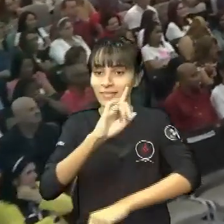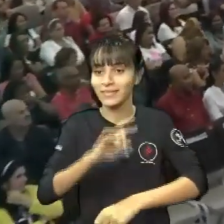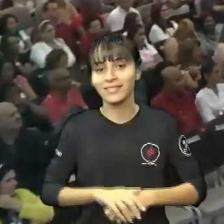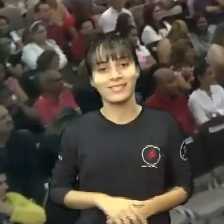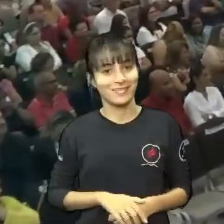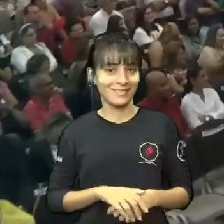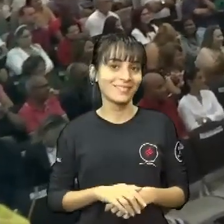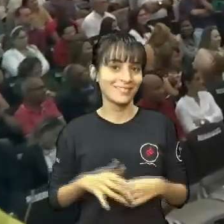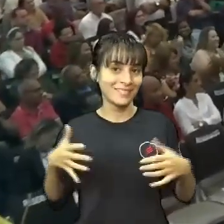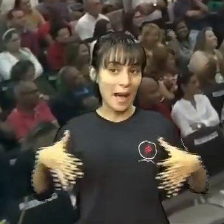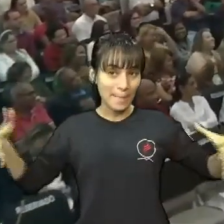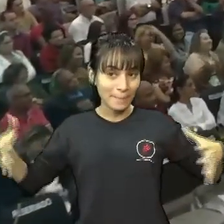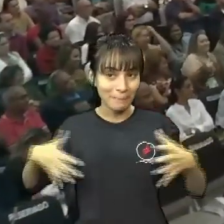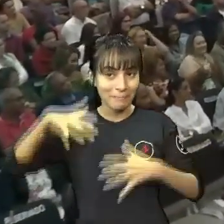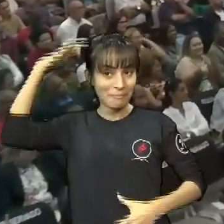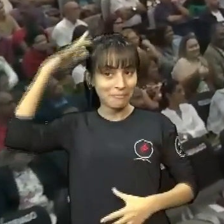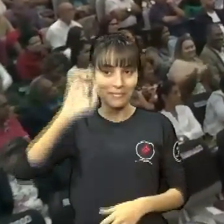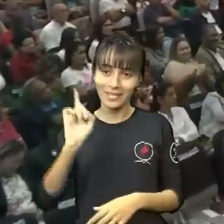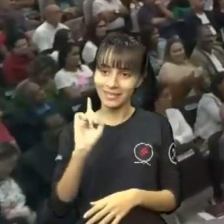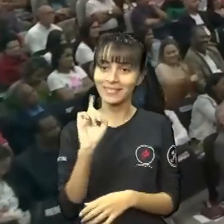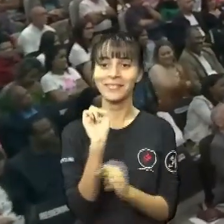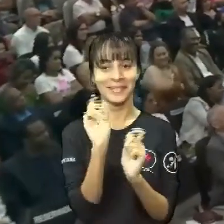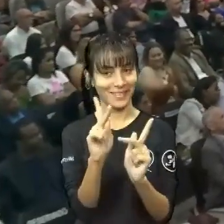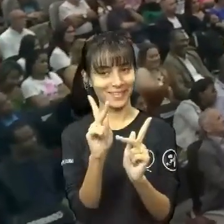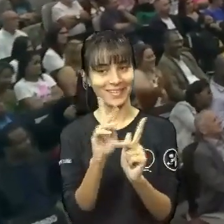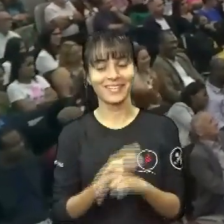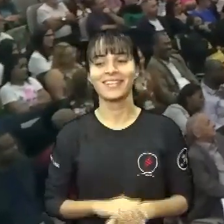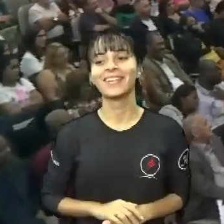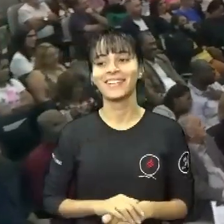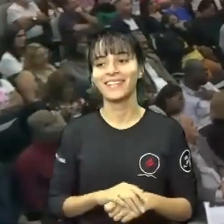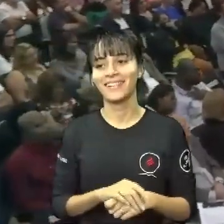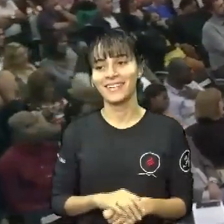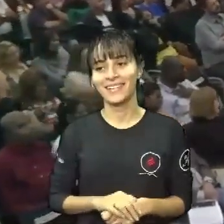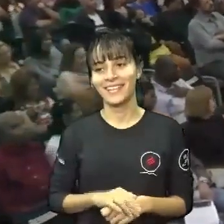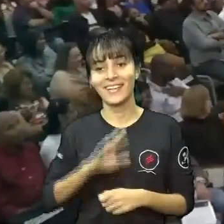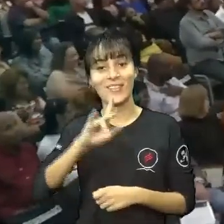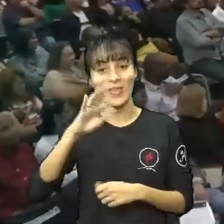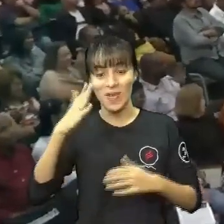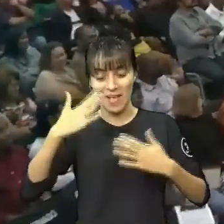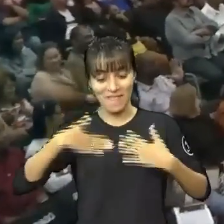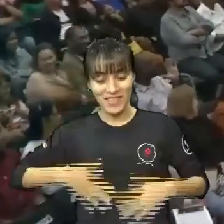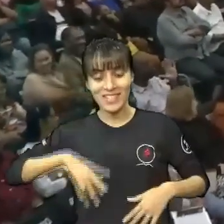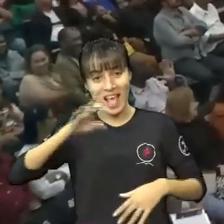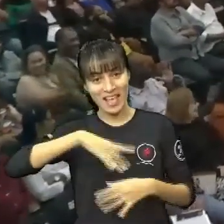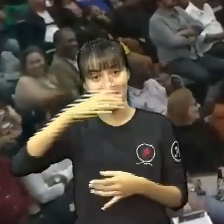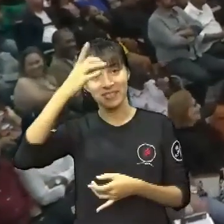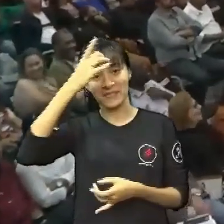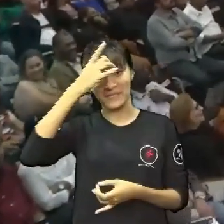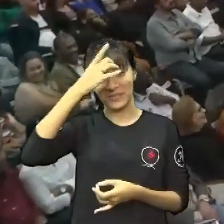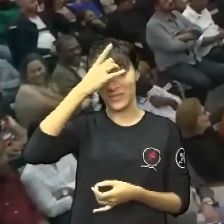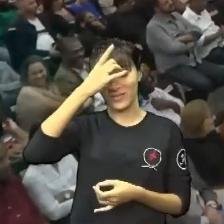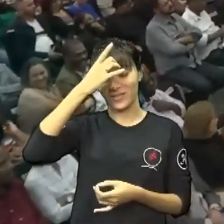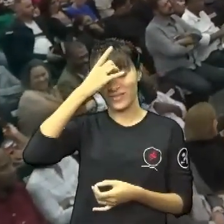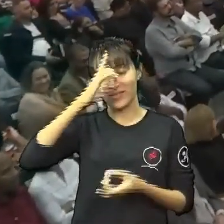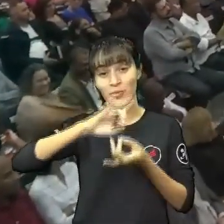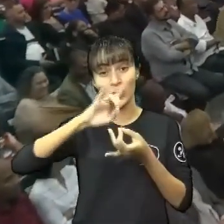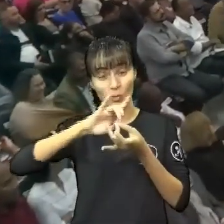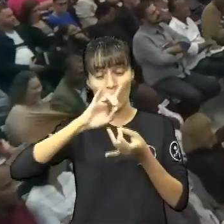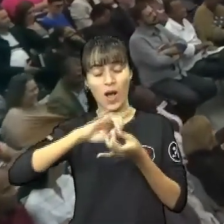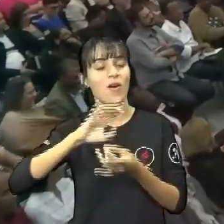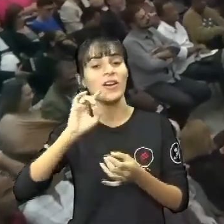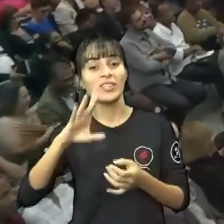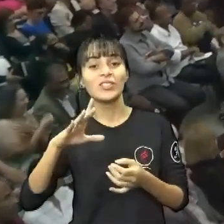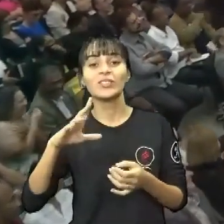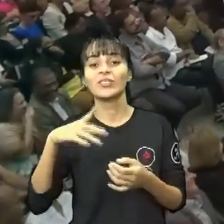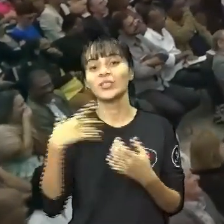nem com tamanho a dimensão aqui não é física é espiritual é apenas uma força